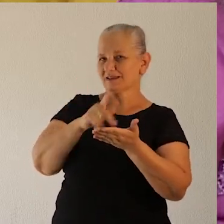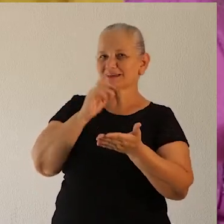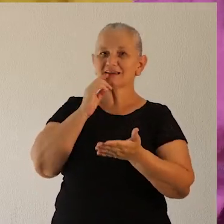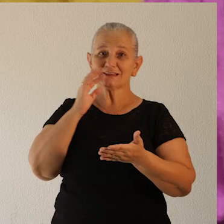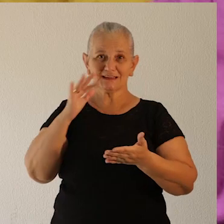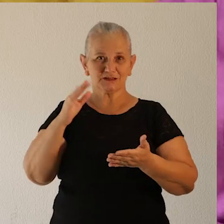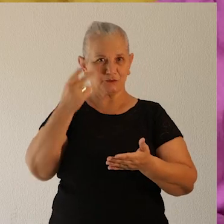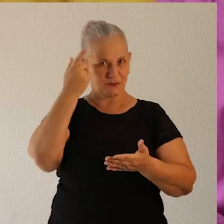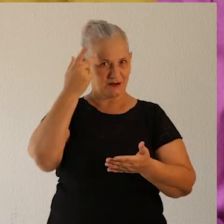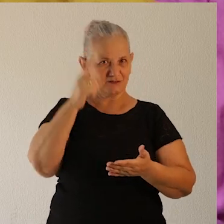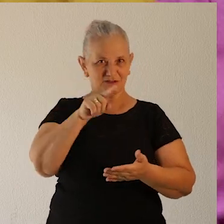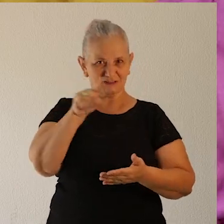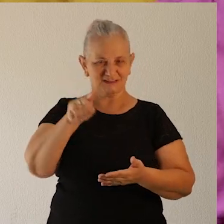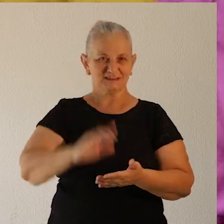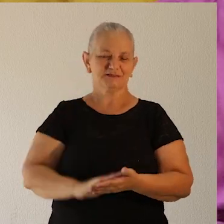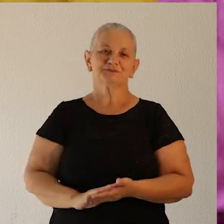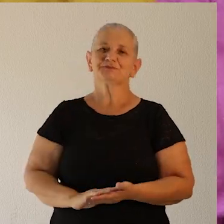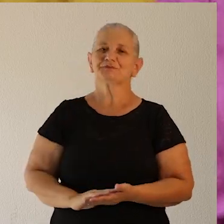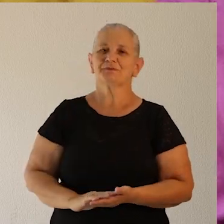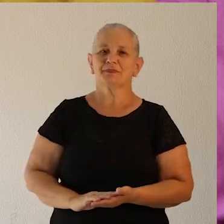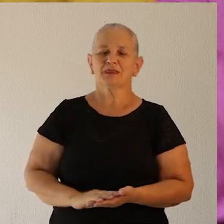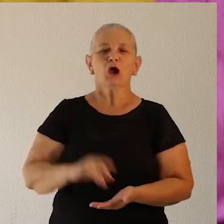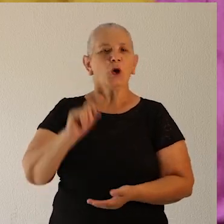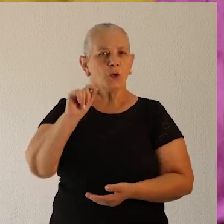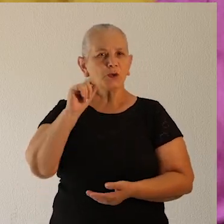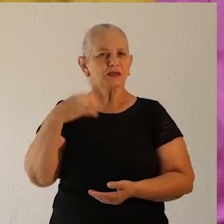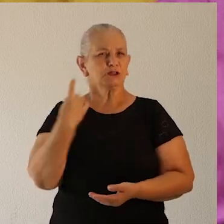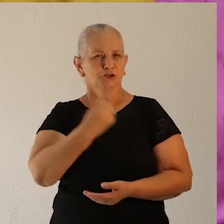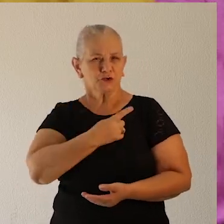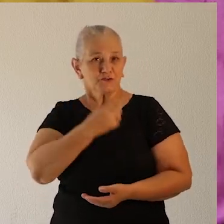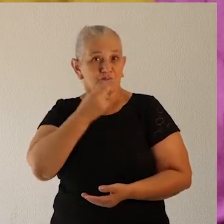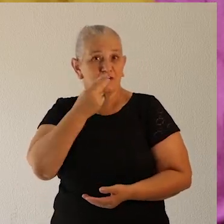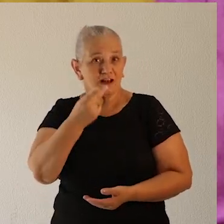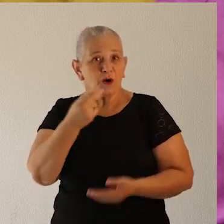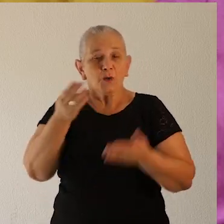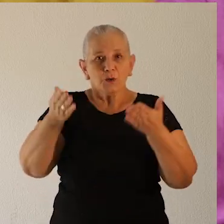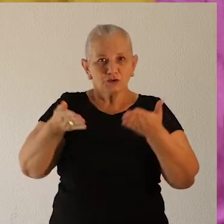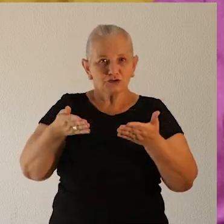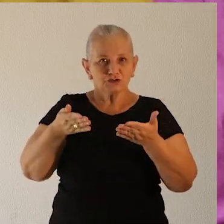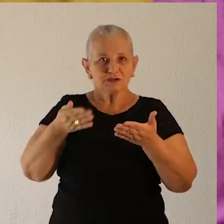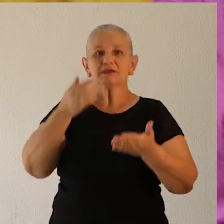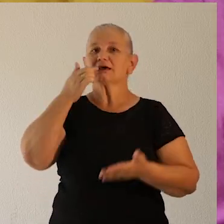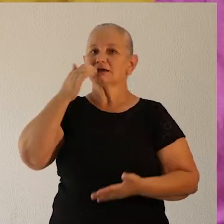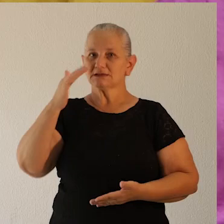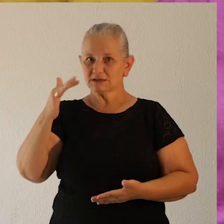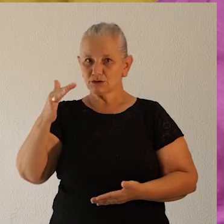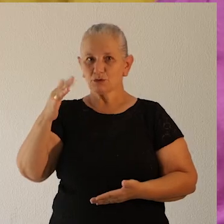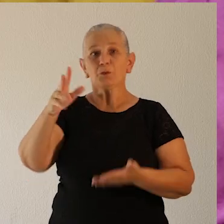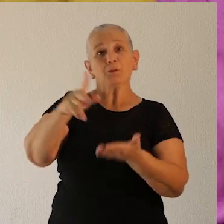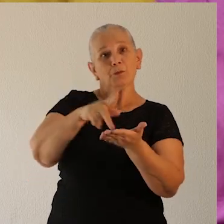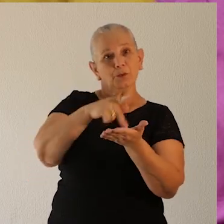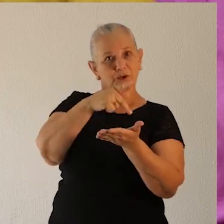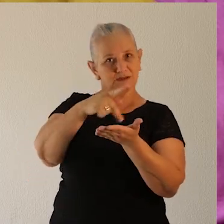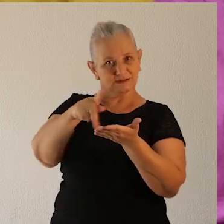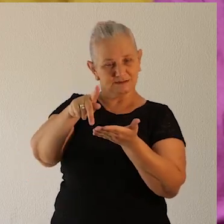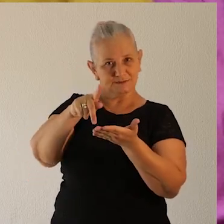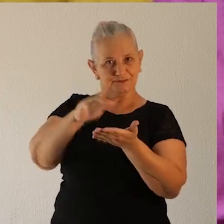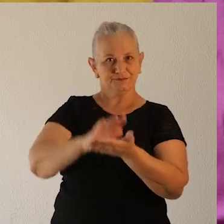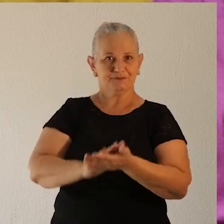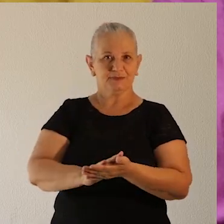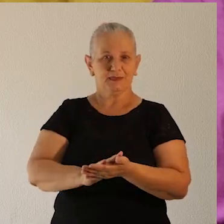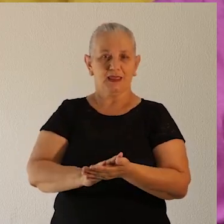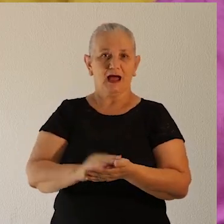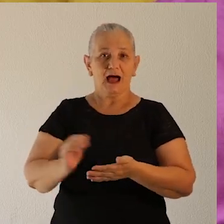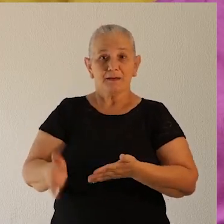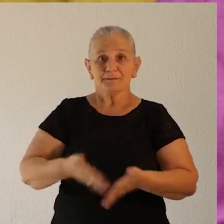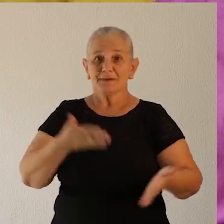preta. Olá, pessoal. O que que nós Cláudia tem vamos falar hoje cabelo para no vocês ombro, de músicas e castanho. poesias? A magia da Eduardo